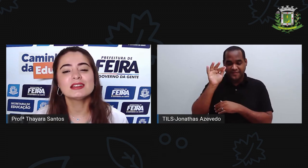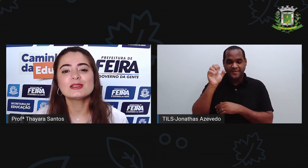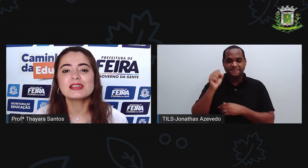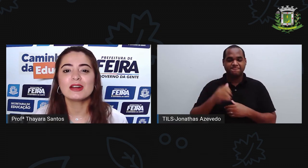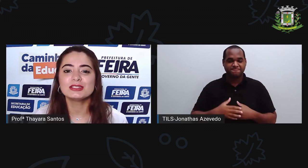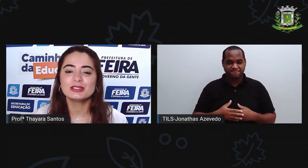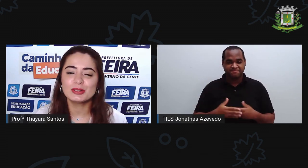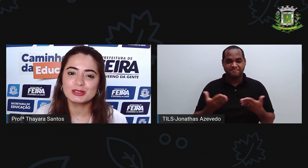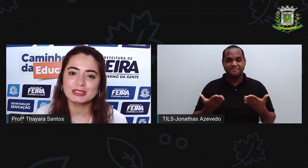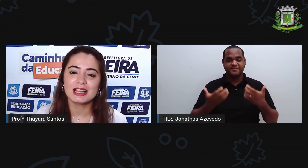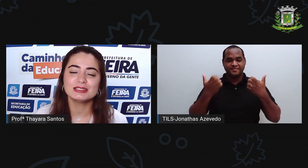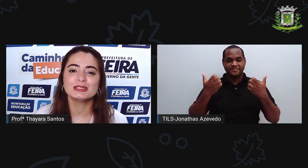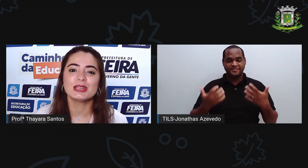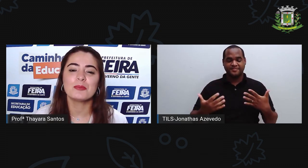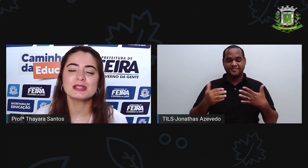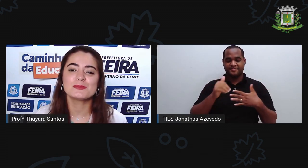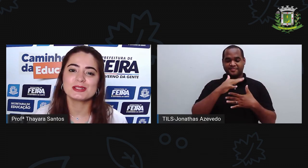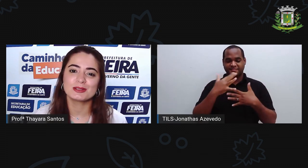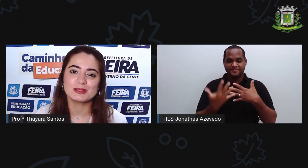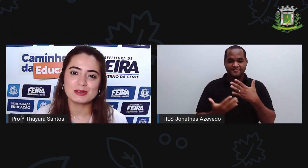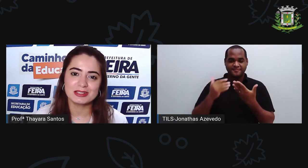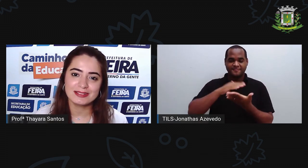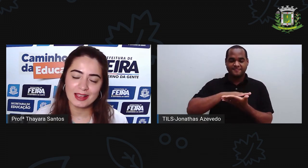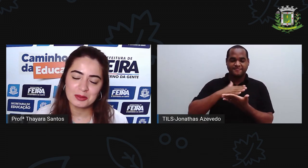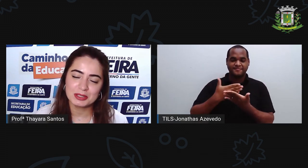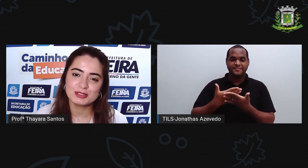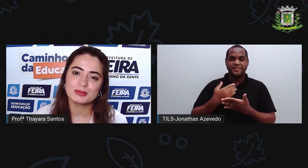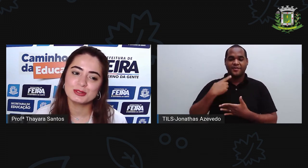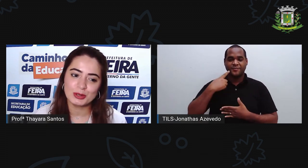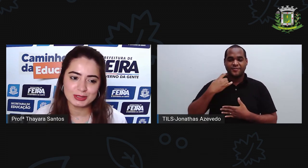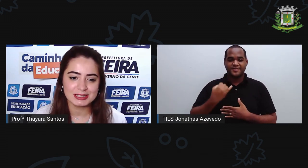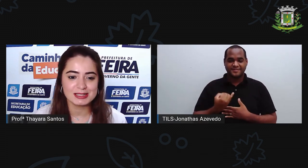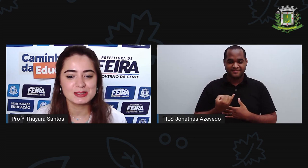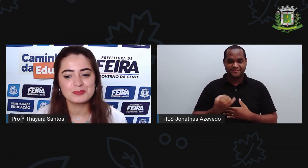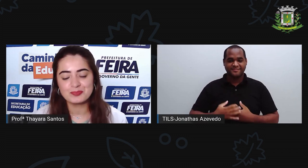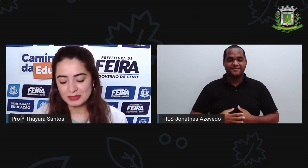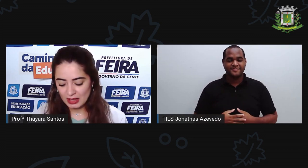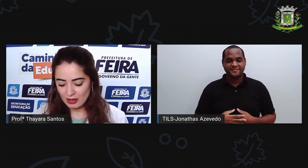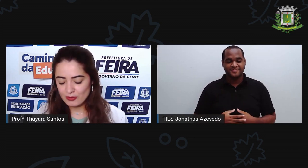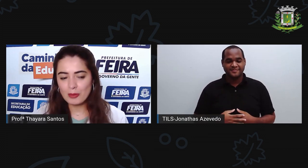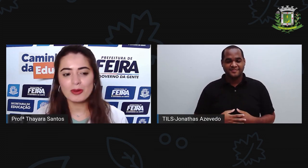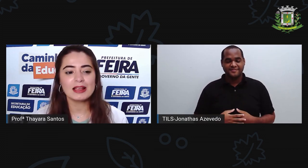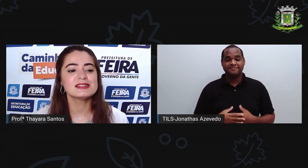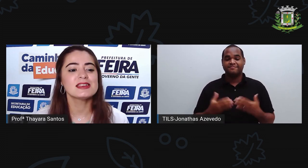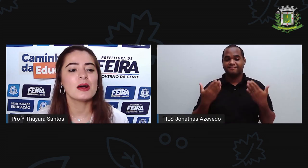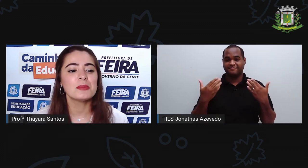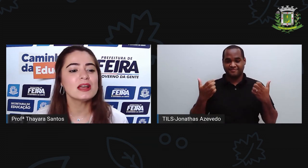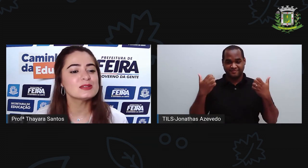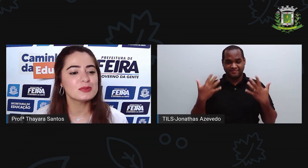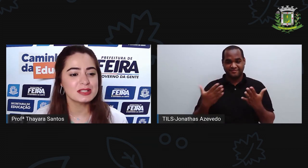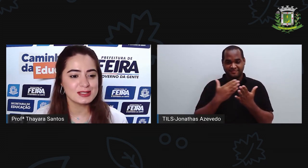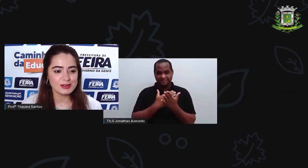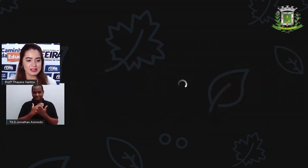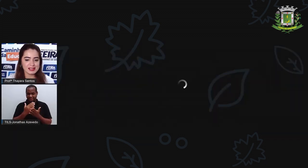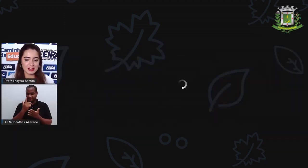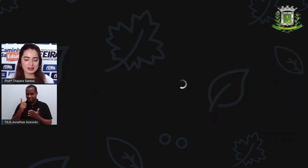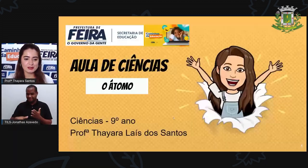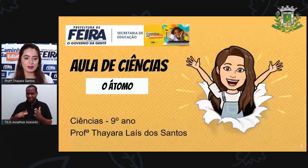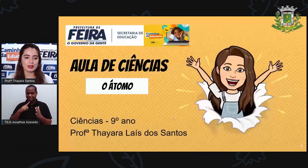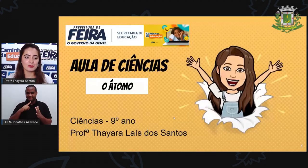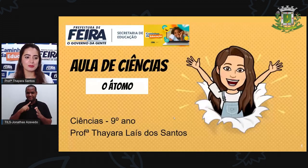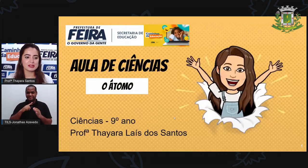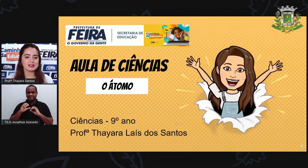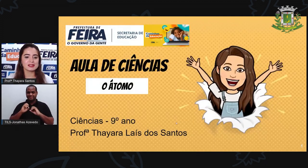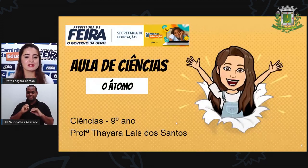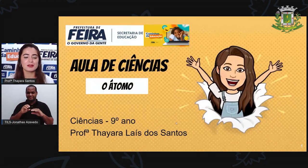Na nossa aula de hoje a gente tem a participação do nosso intérprete, o Jonah. Vamos lá iniciar mais uma das nossas aulas,